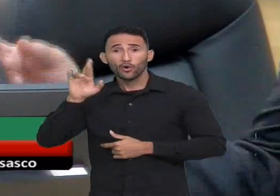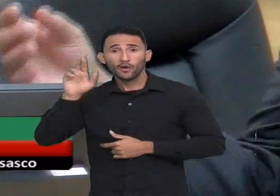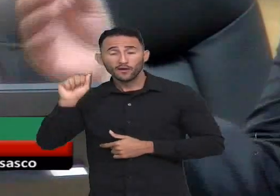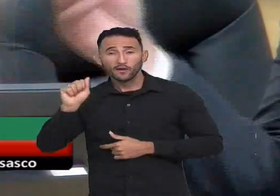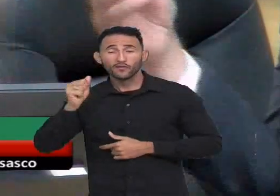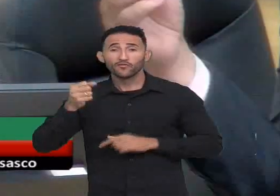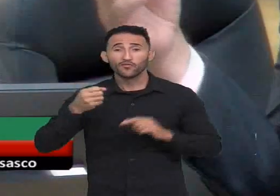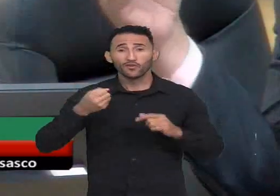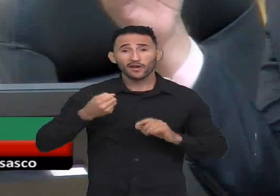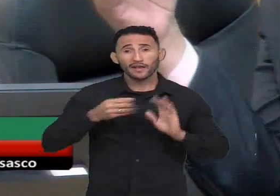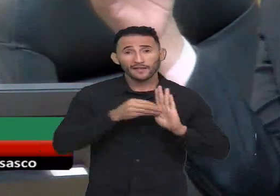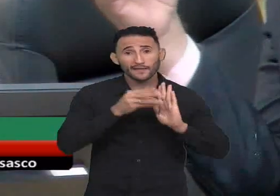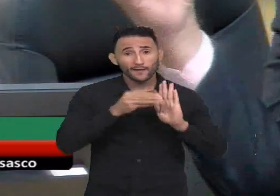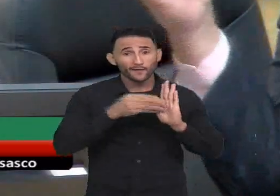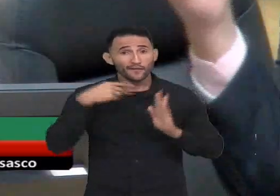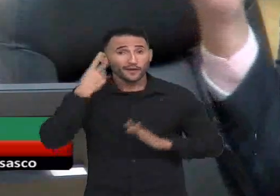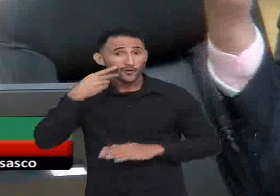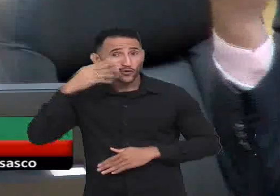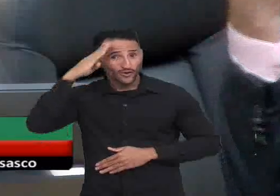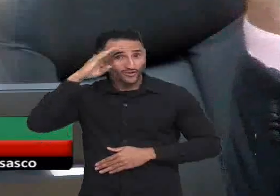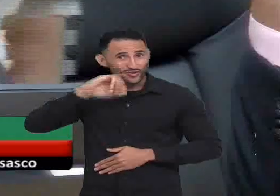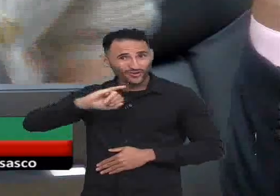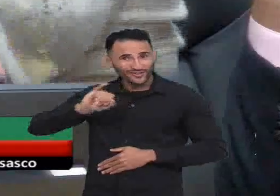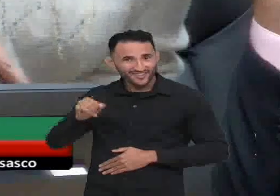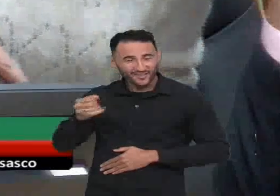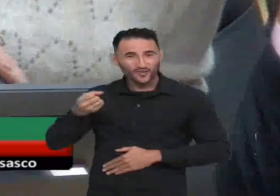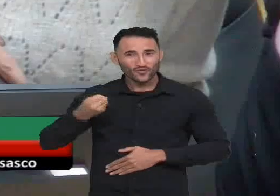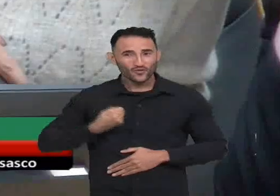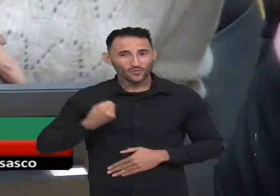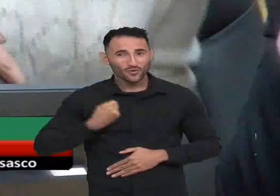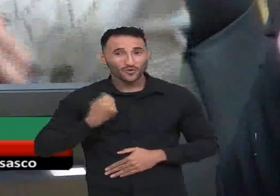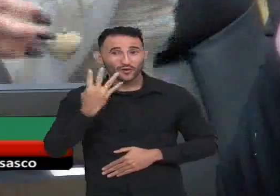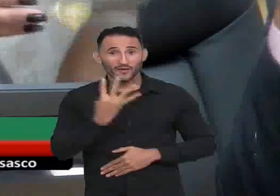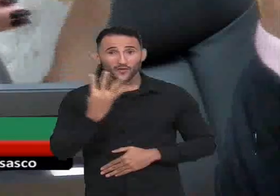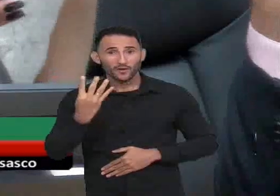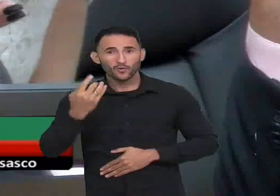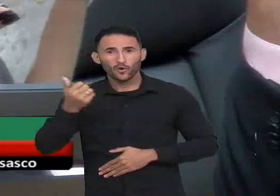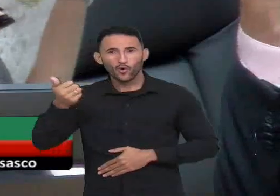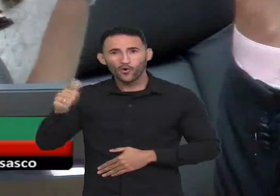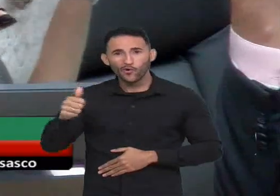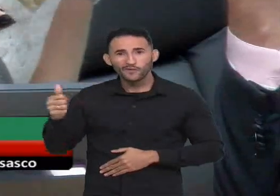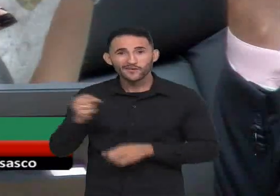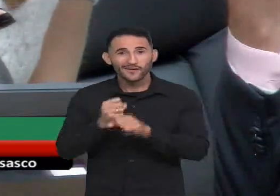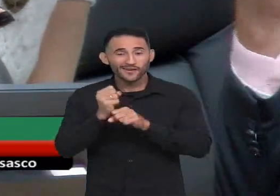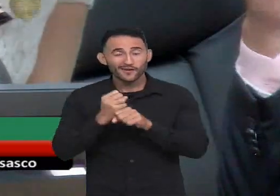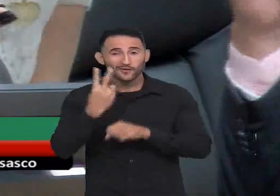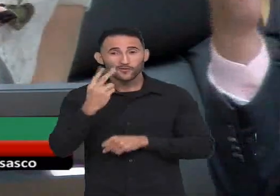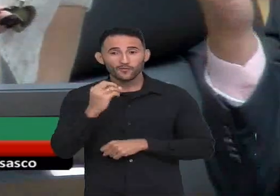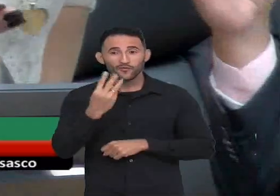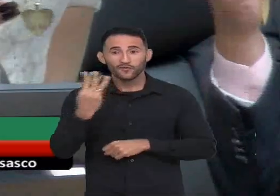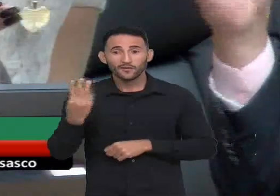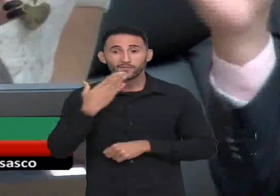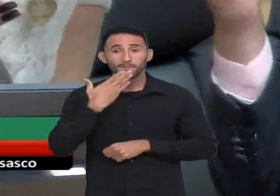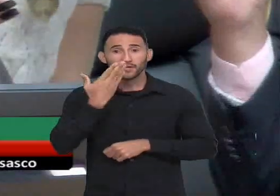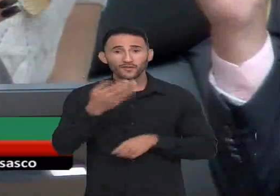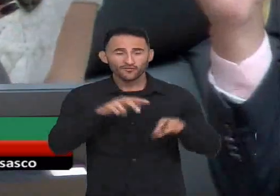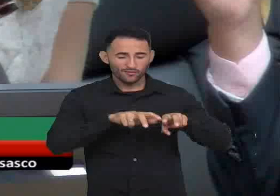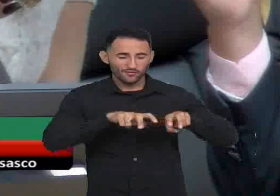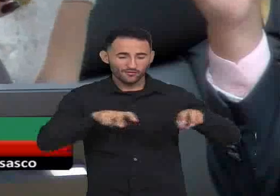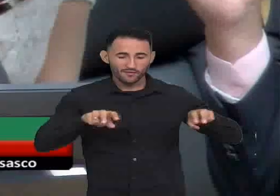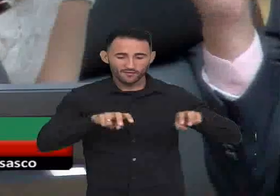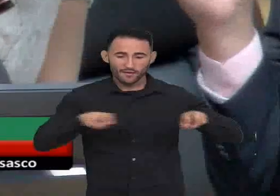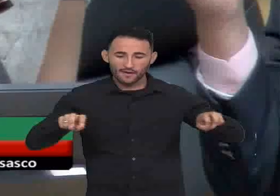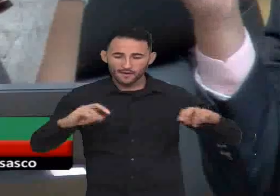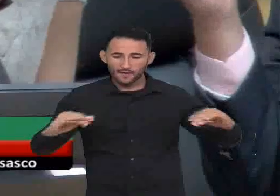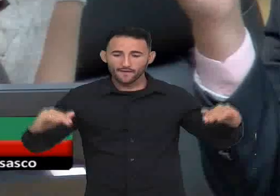vereador Josias da Juco. Indicação de número 4411 de 2023. Indica-se à mesa, observadas